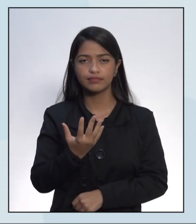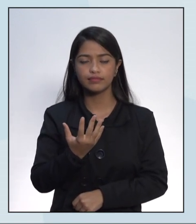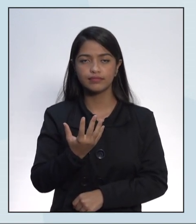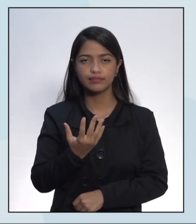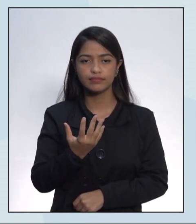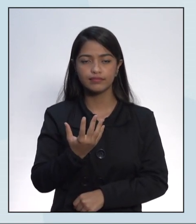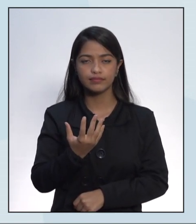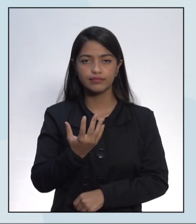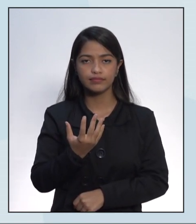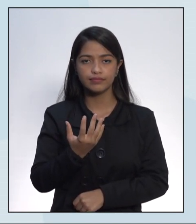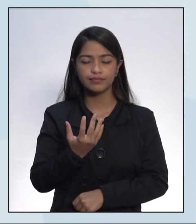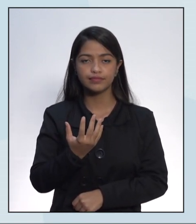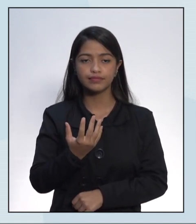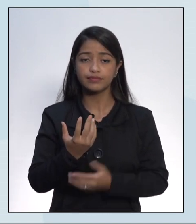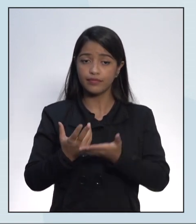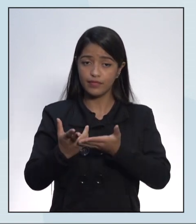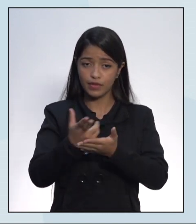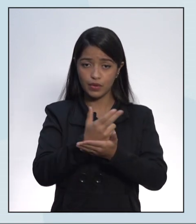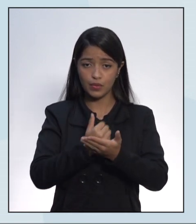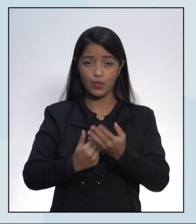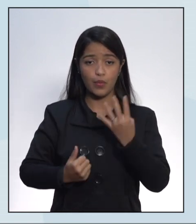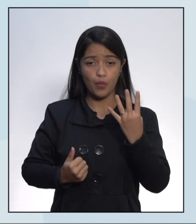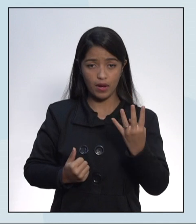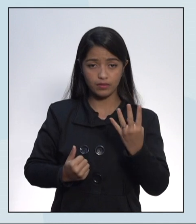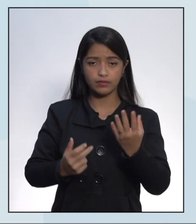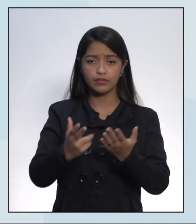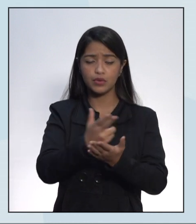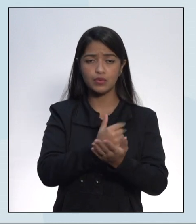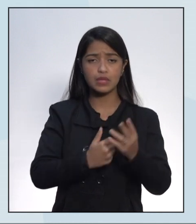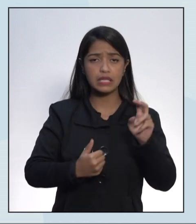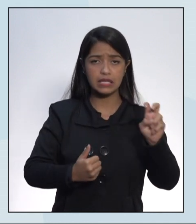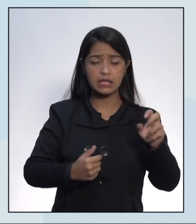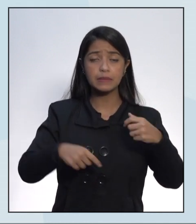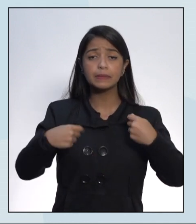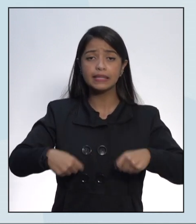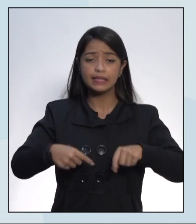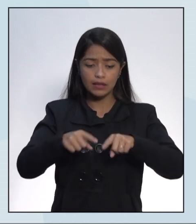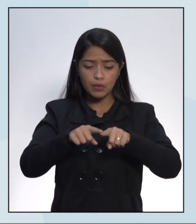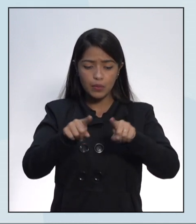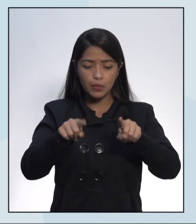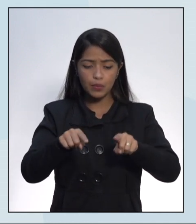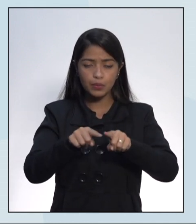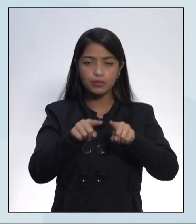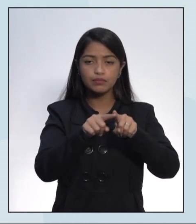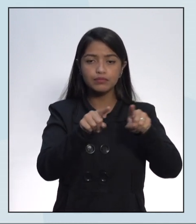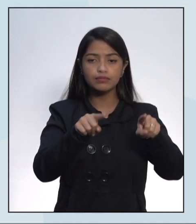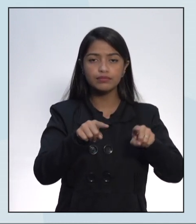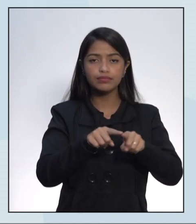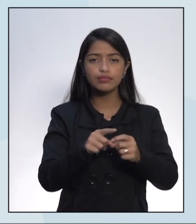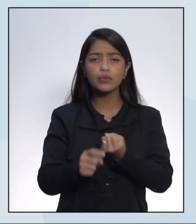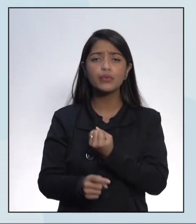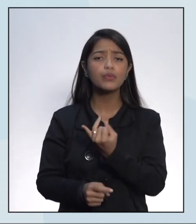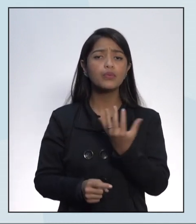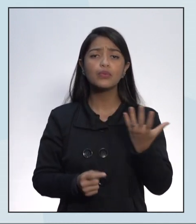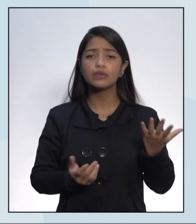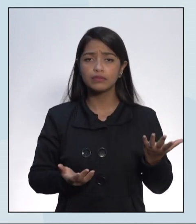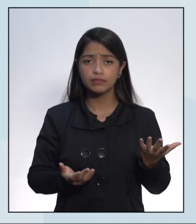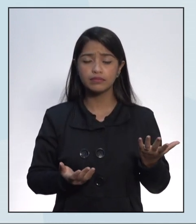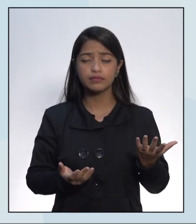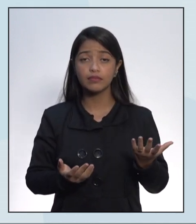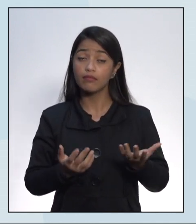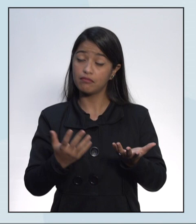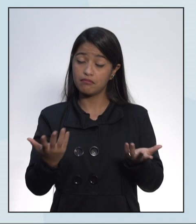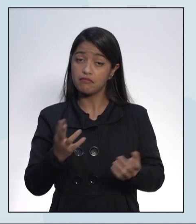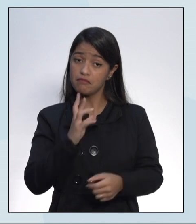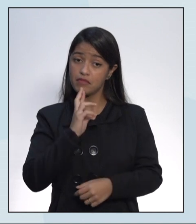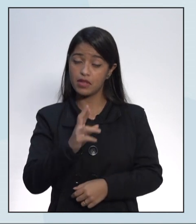formarão as figuras 4 e 5, ou seja, as próximas duas figuras, né? E aí a gente respondeu que a